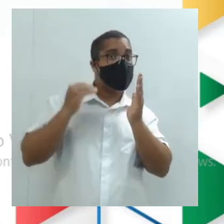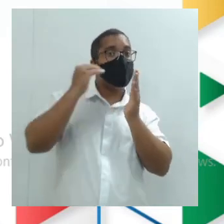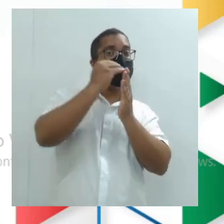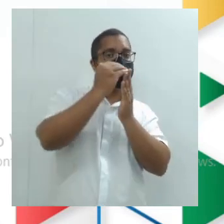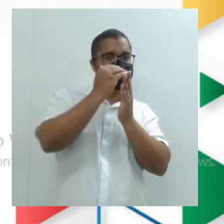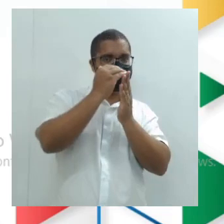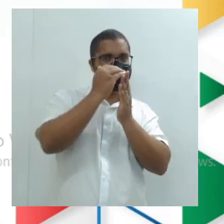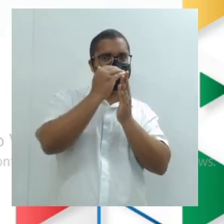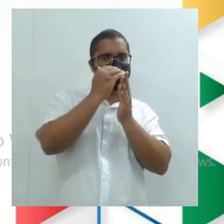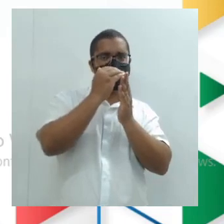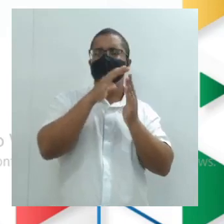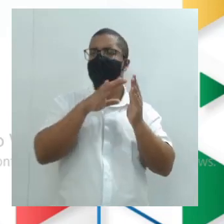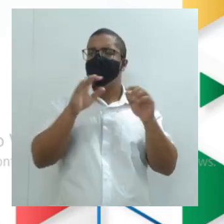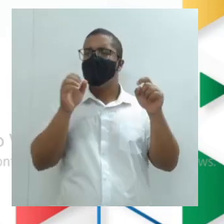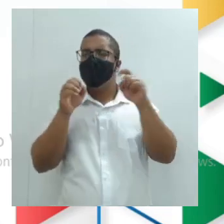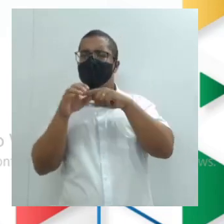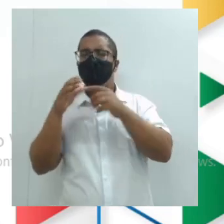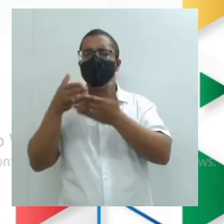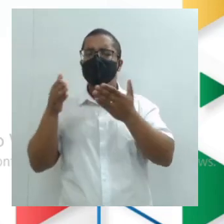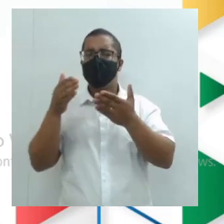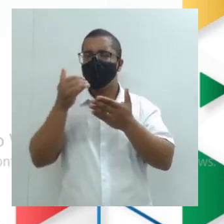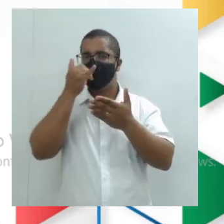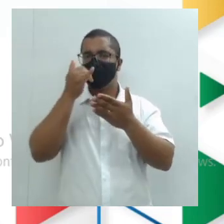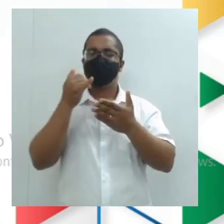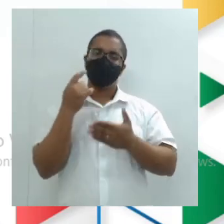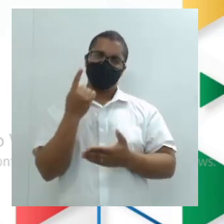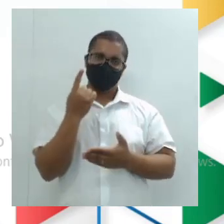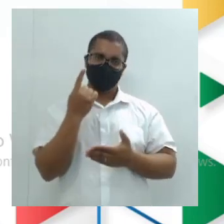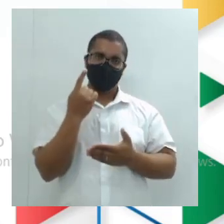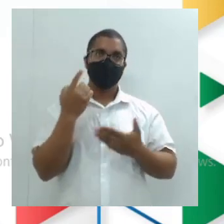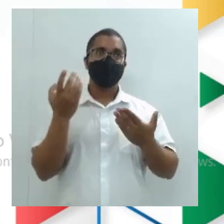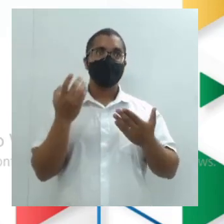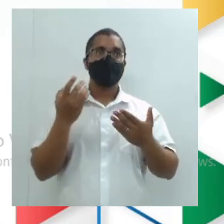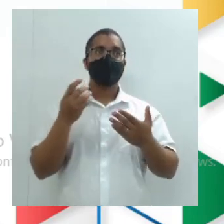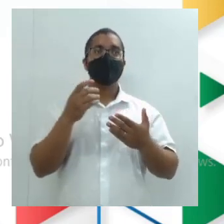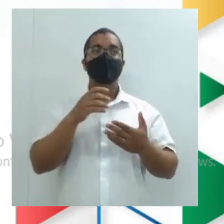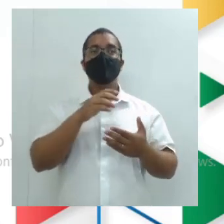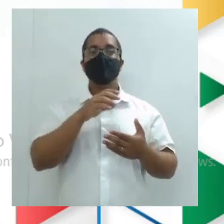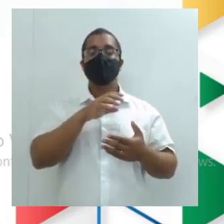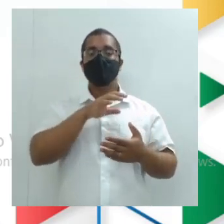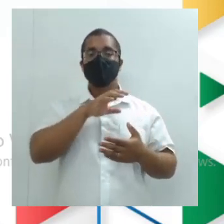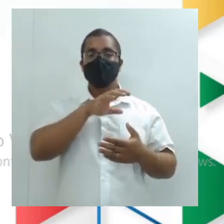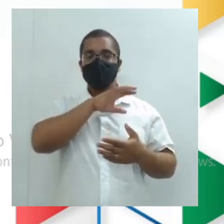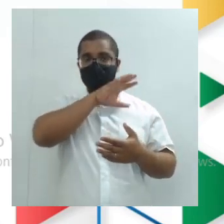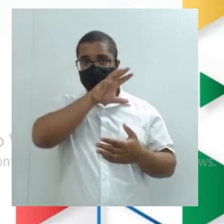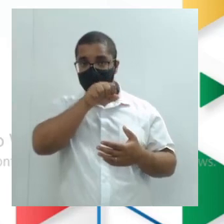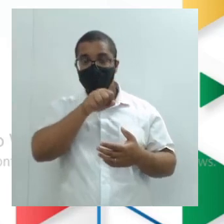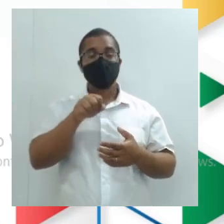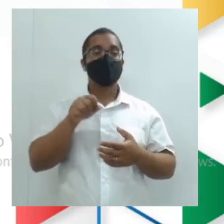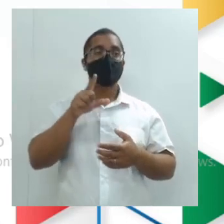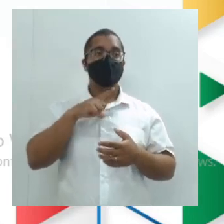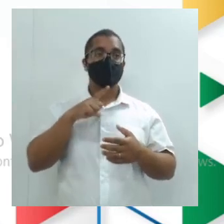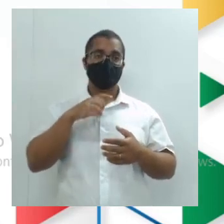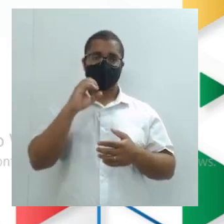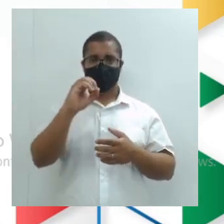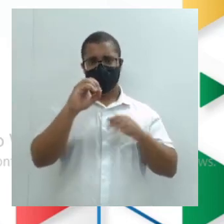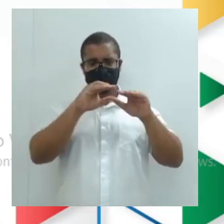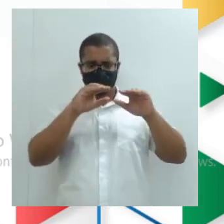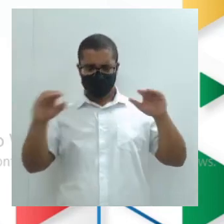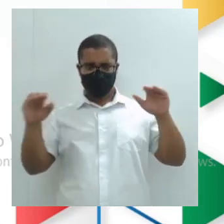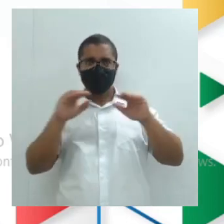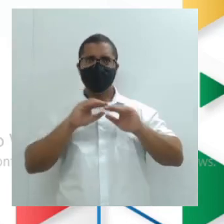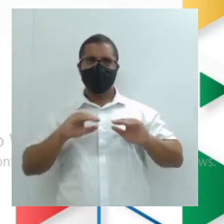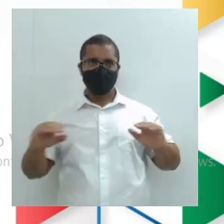positivo, 4, ok? O Sport, no caso, ficou com saldo 0, que seria o Sport e o Náutico com essa linha aí,